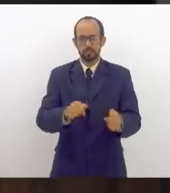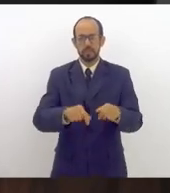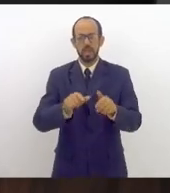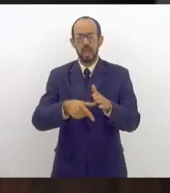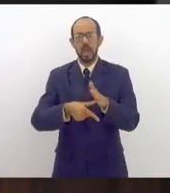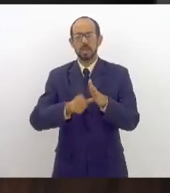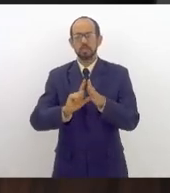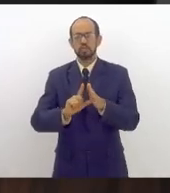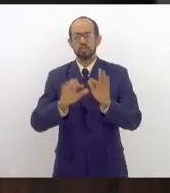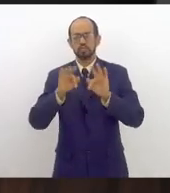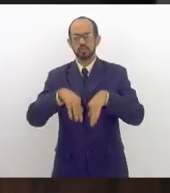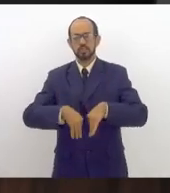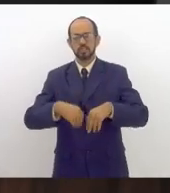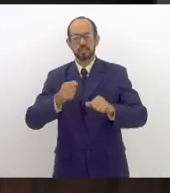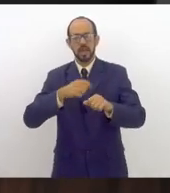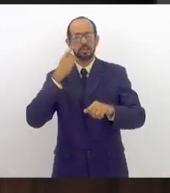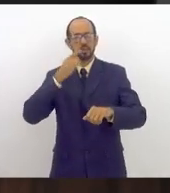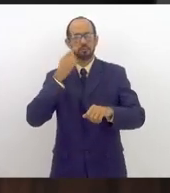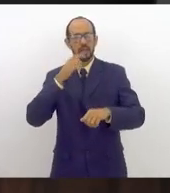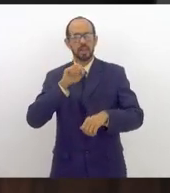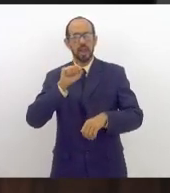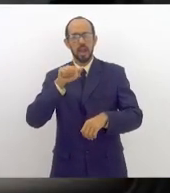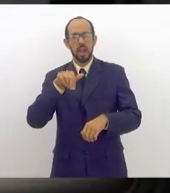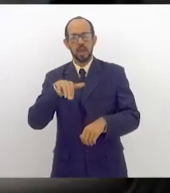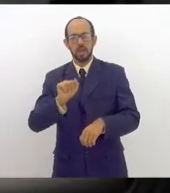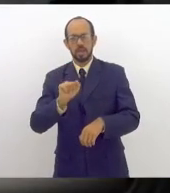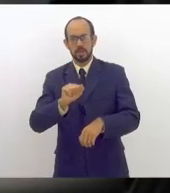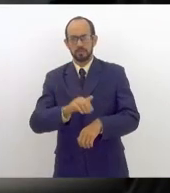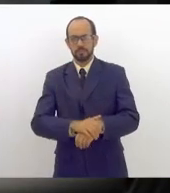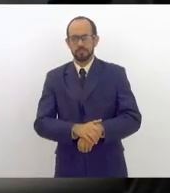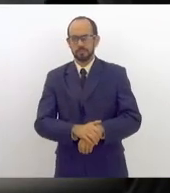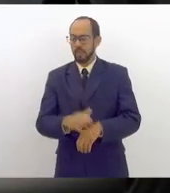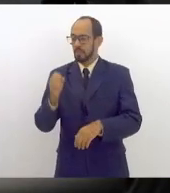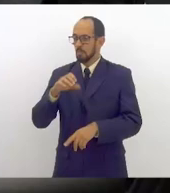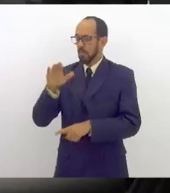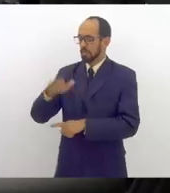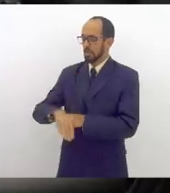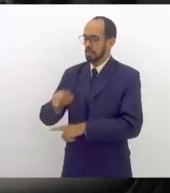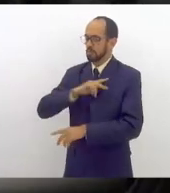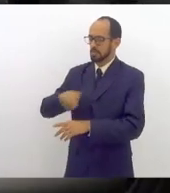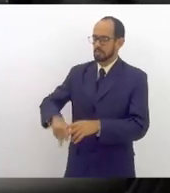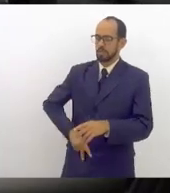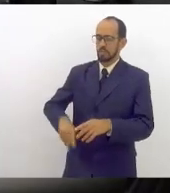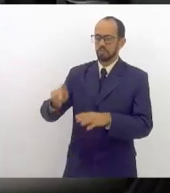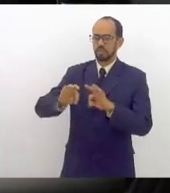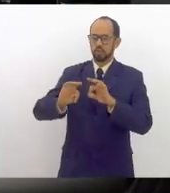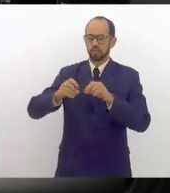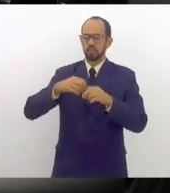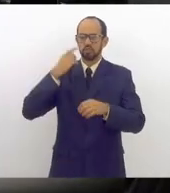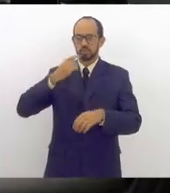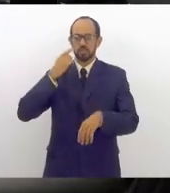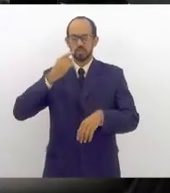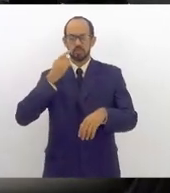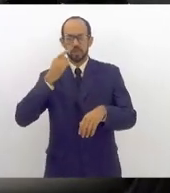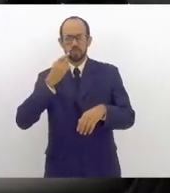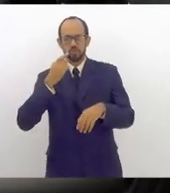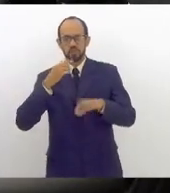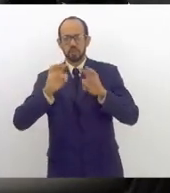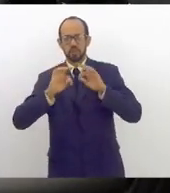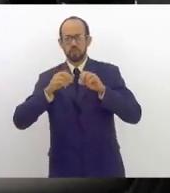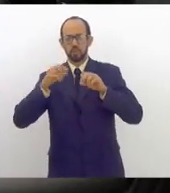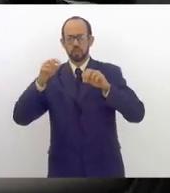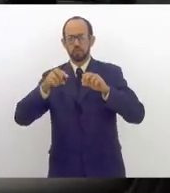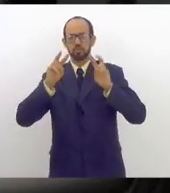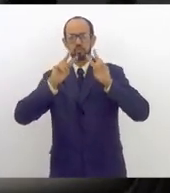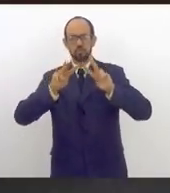ordinária, passo a palavra à deputada Alana Passos. Boa tarde, presidente. Boa tarde, deputados, deputadas e todos que estão